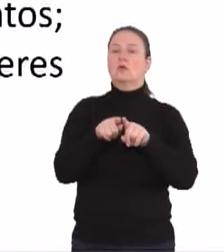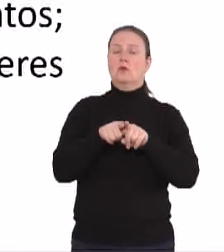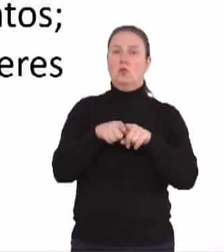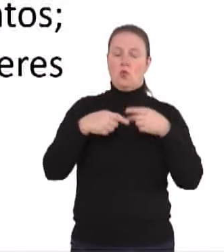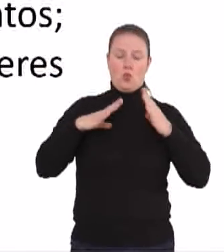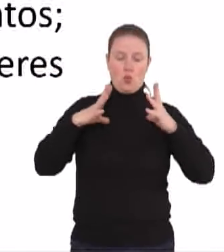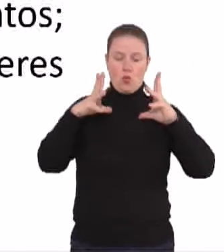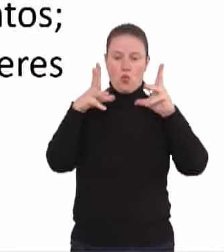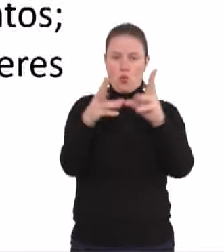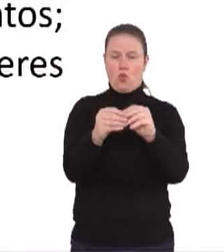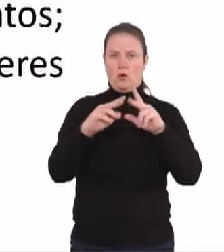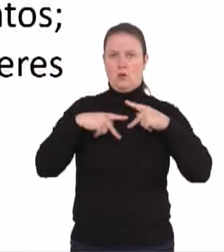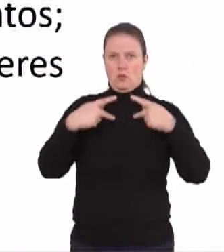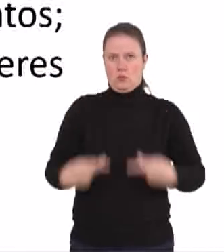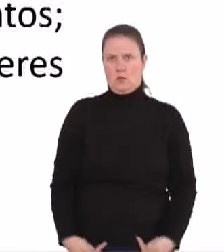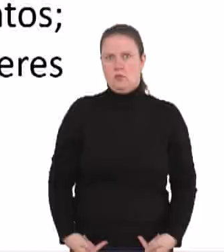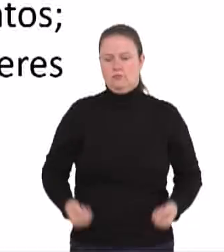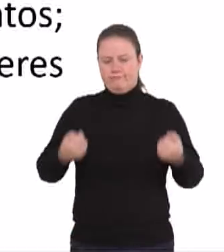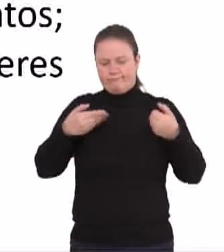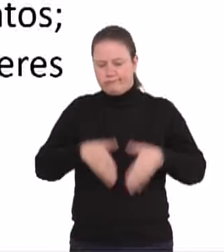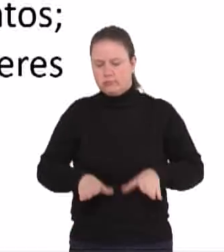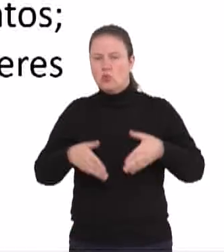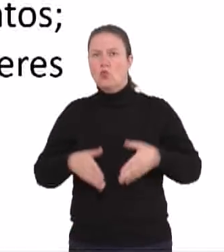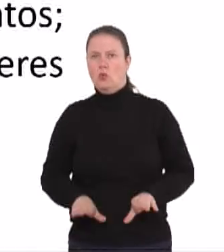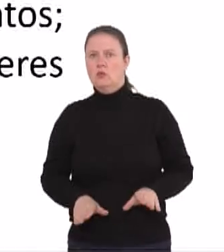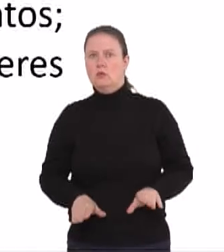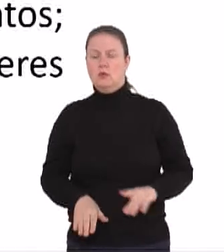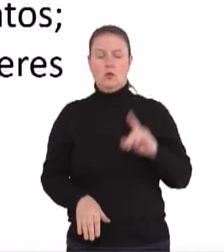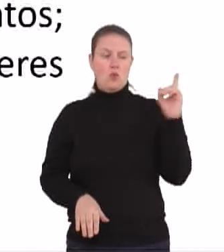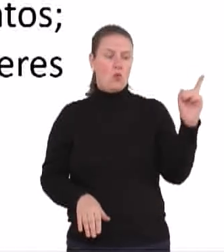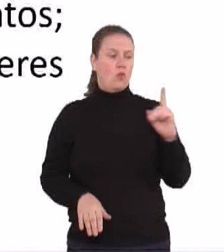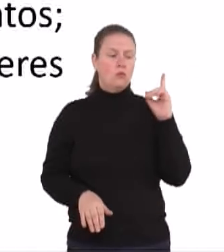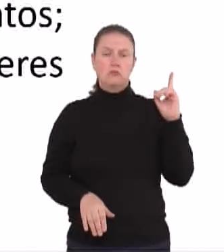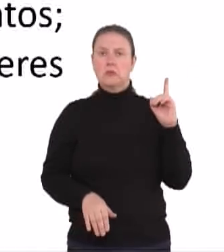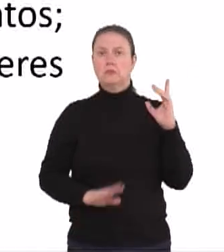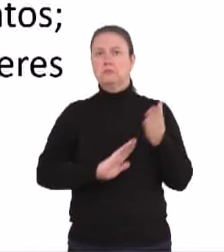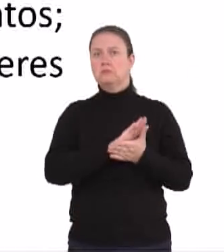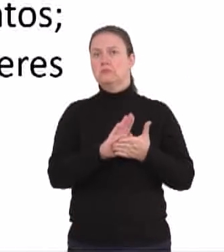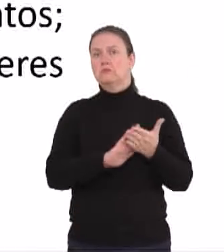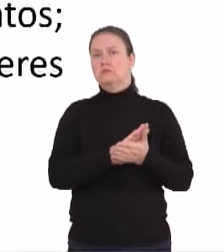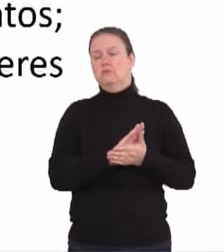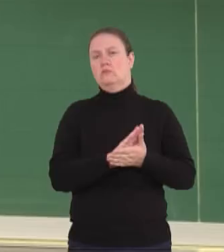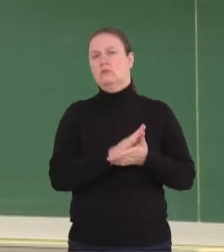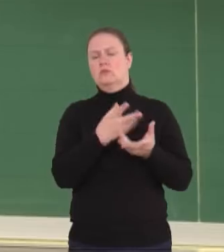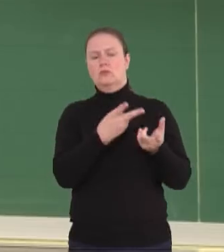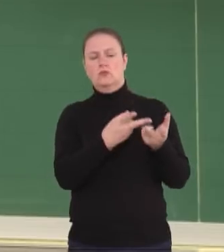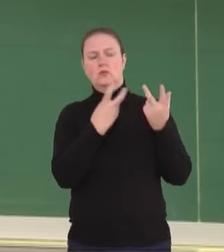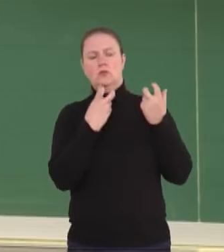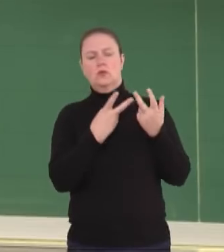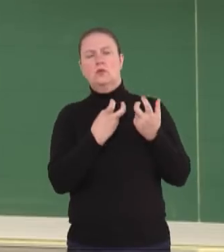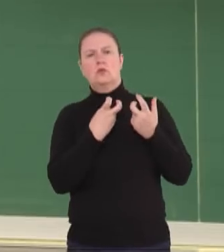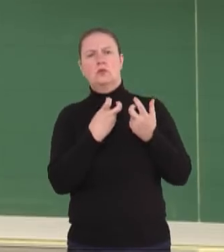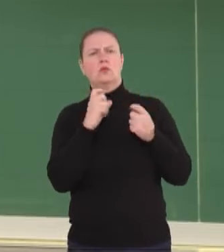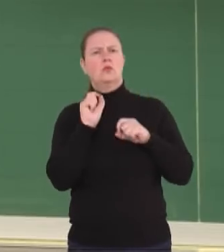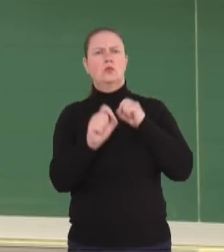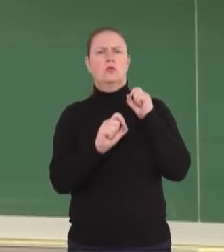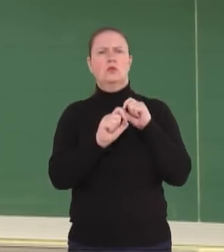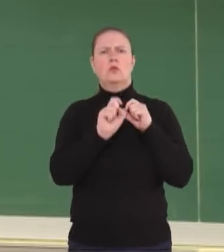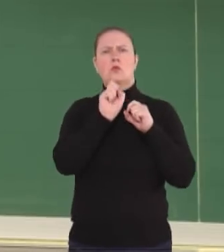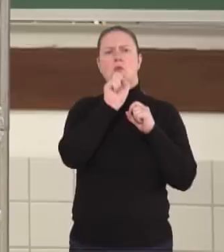humanos, e Uru, que não era deus de nada. Então, observem aqui a questão da pontuação.